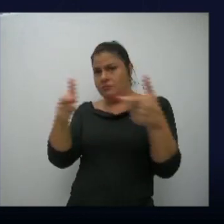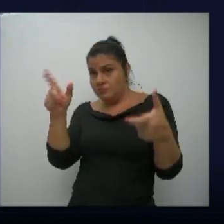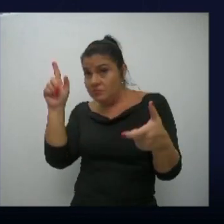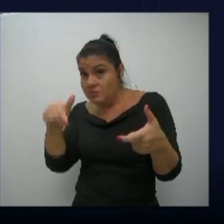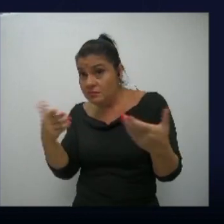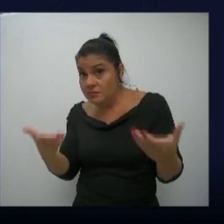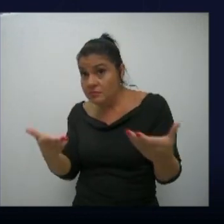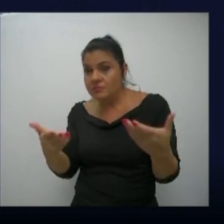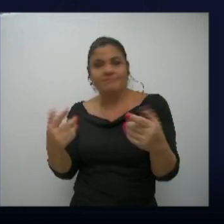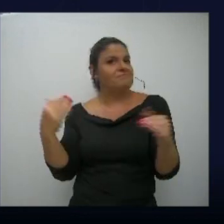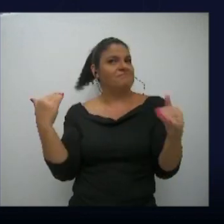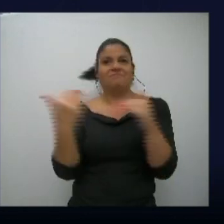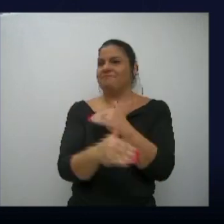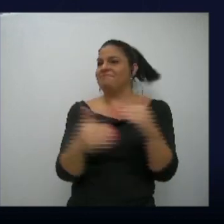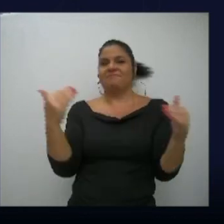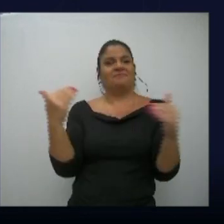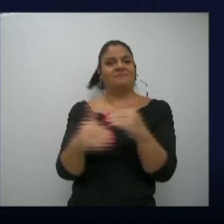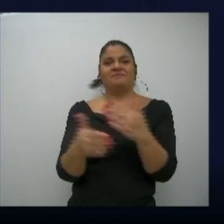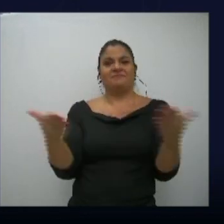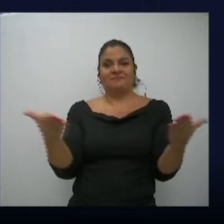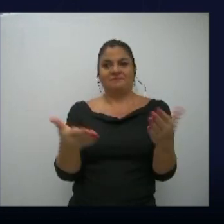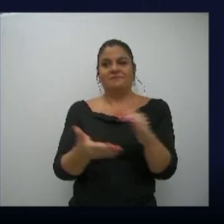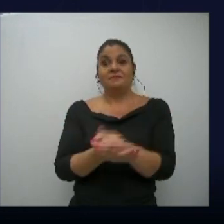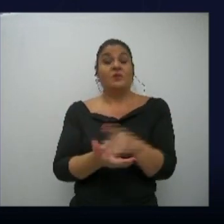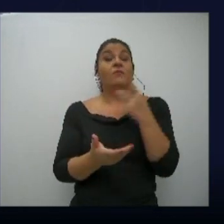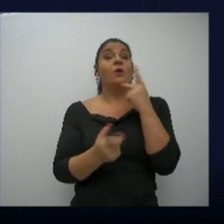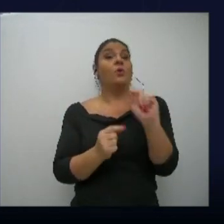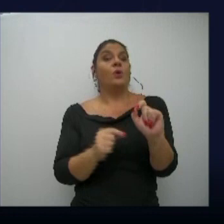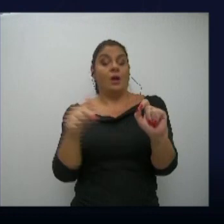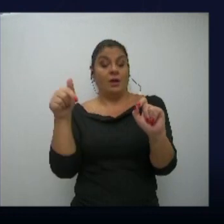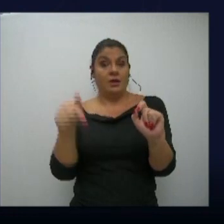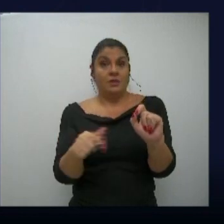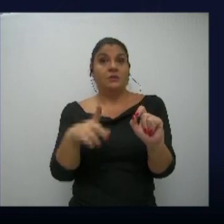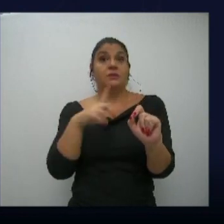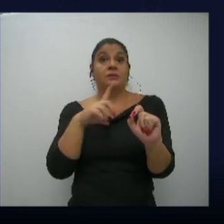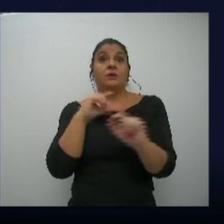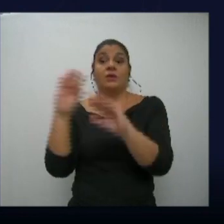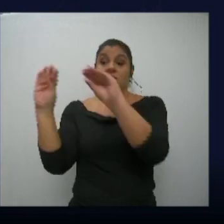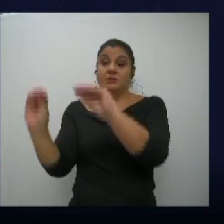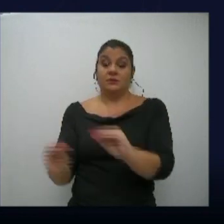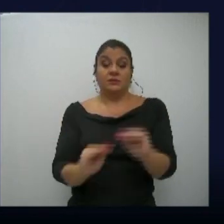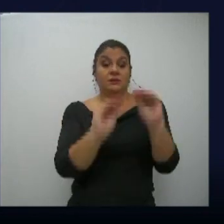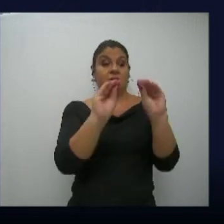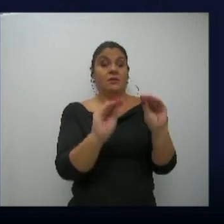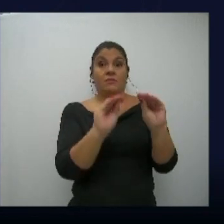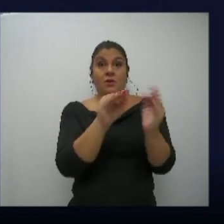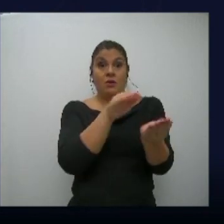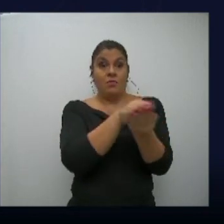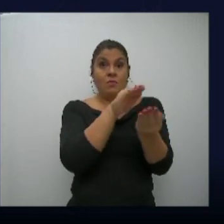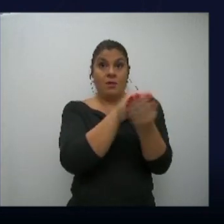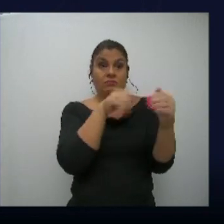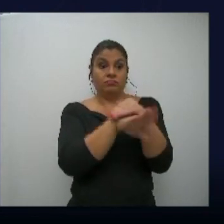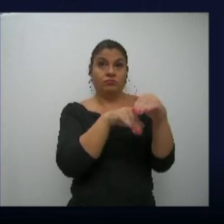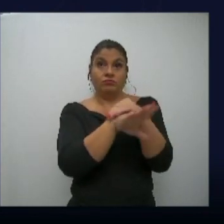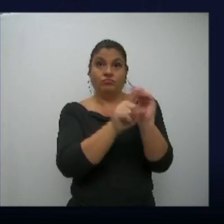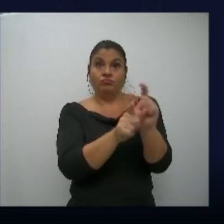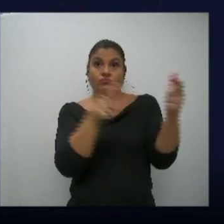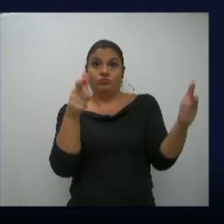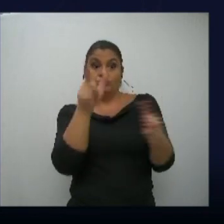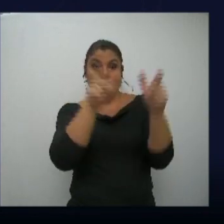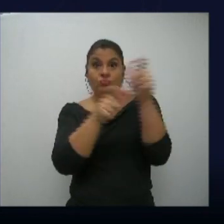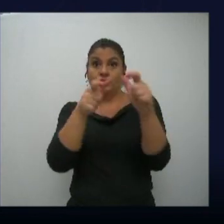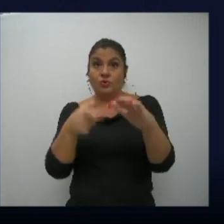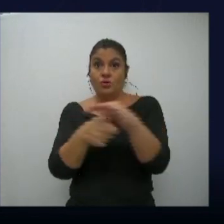eu eu te falo disso hoje em dia direito aqui como como vai estar a transferência muito grande de poupança cada vez mais as pessoas